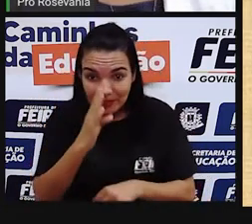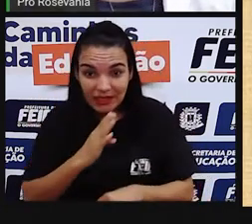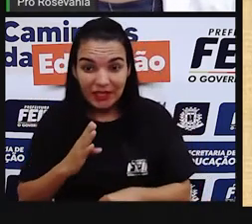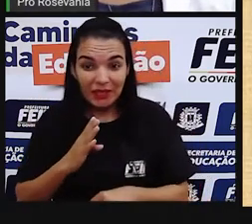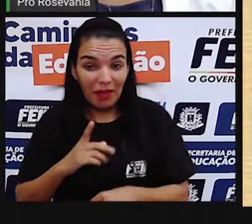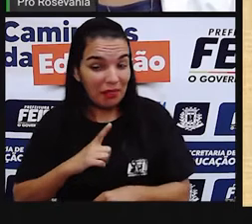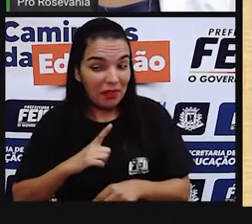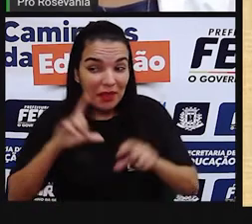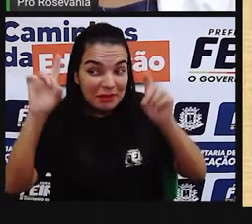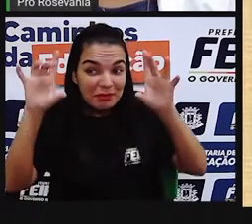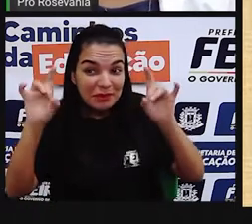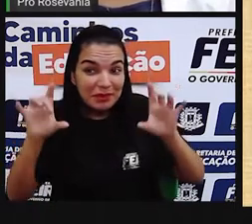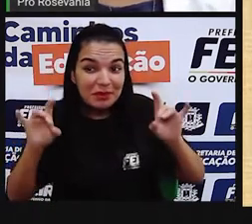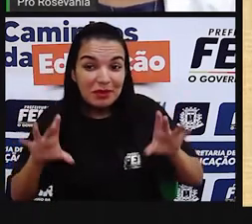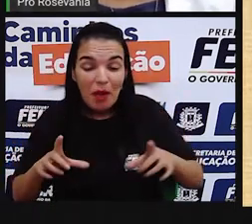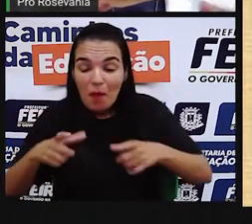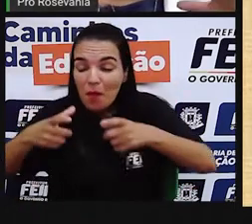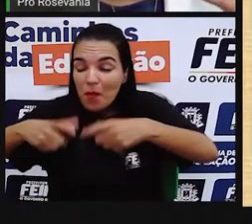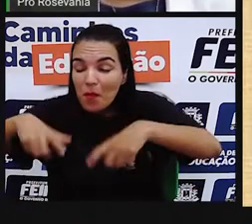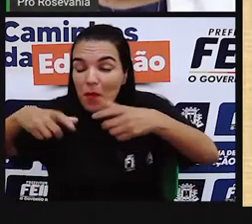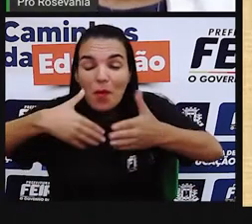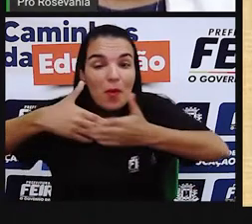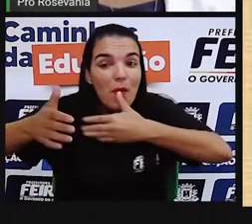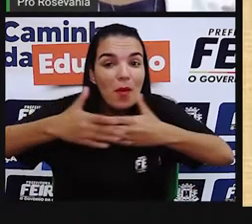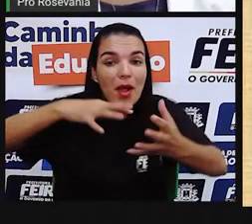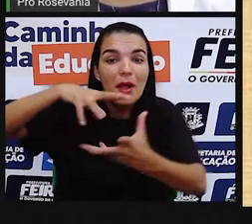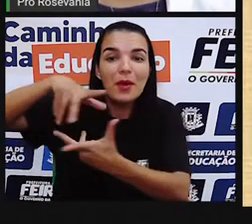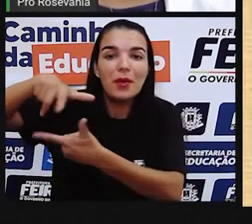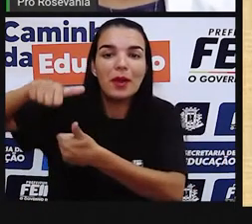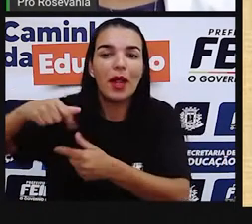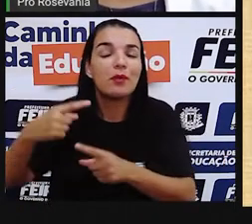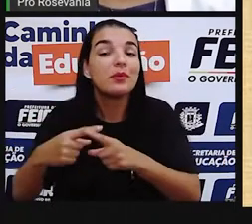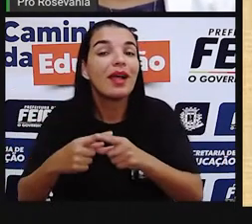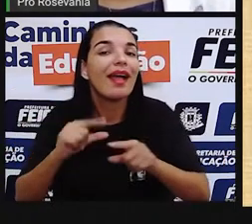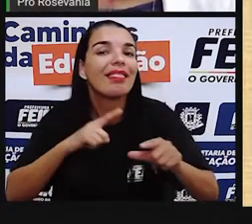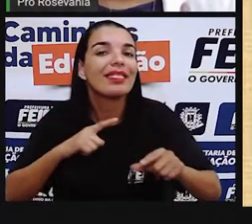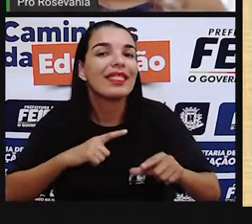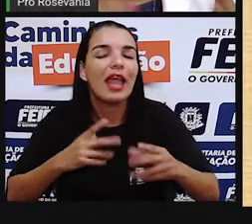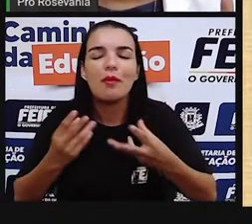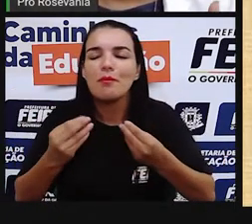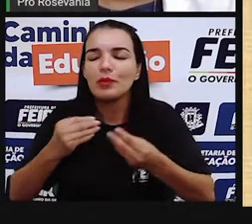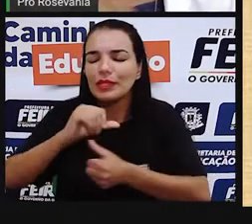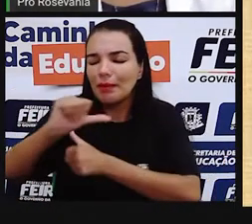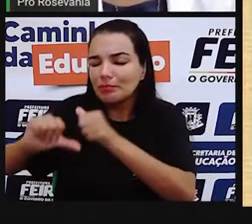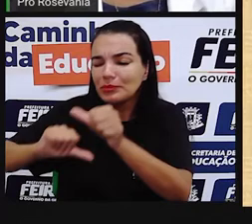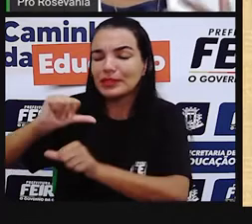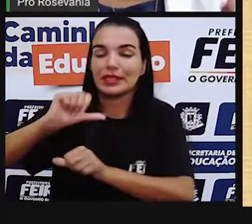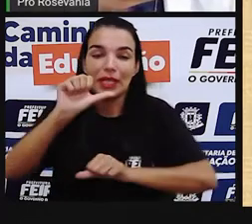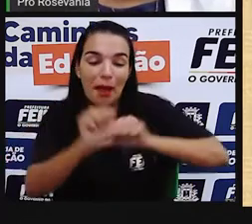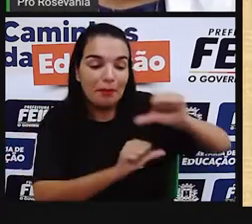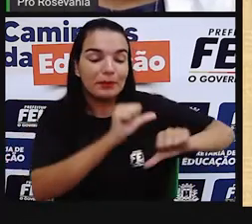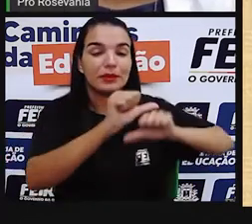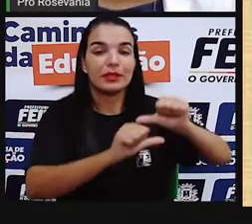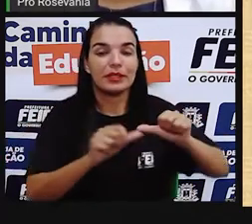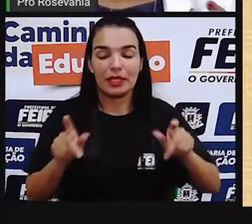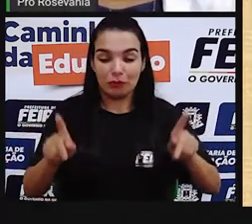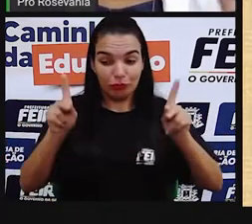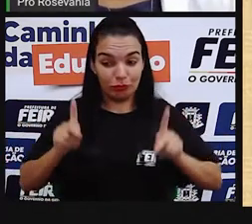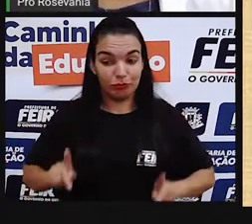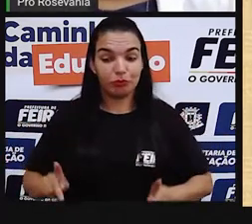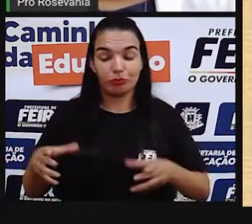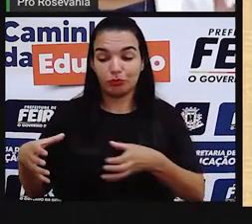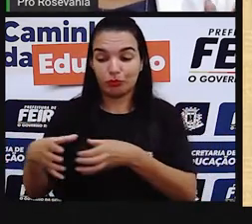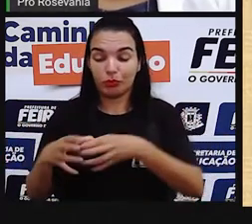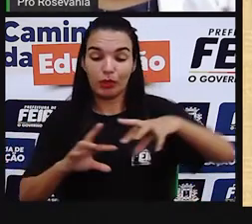mundo, justamente pelo fato da gente já ter passado, né, por uma série de mudanças da nossa formação